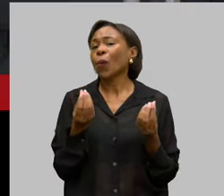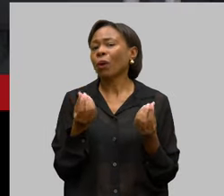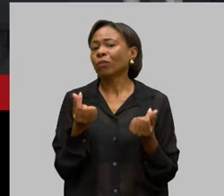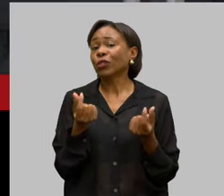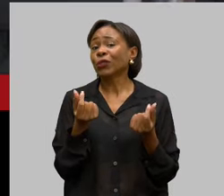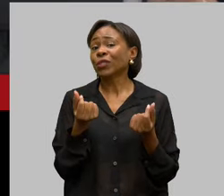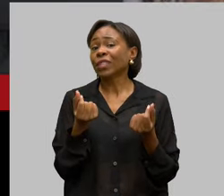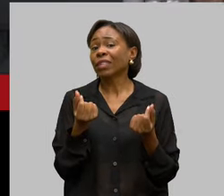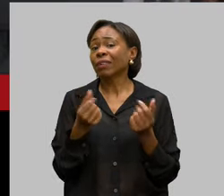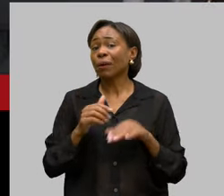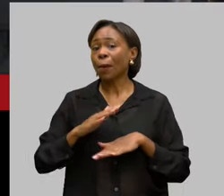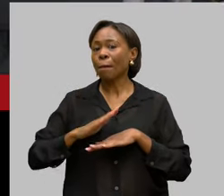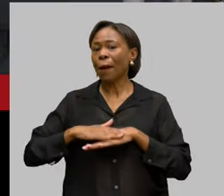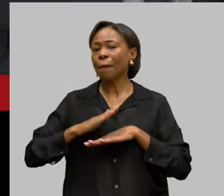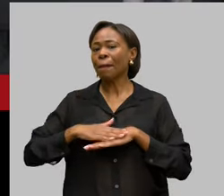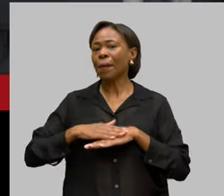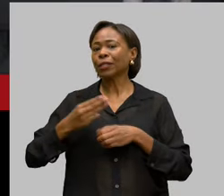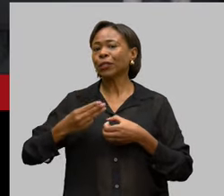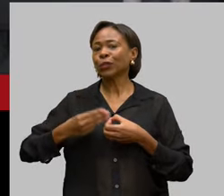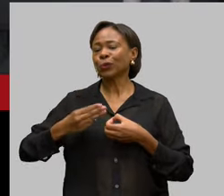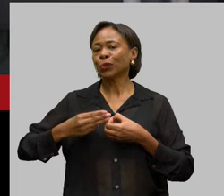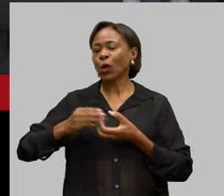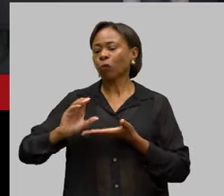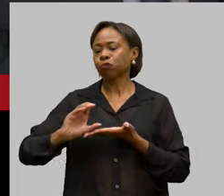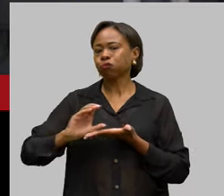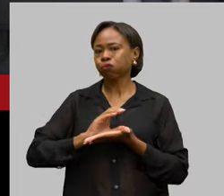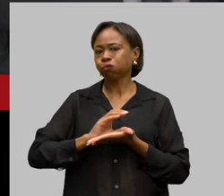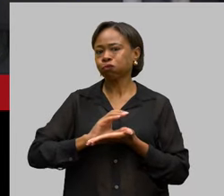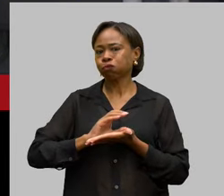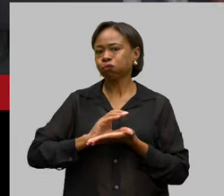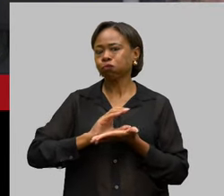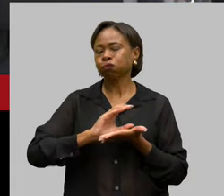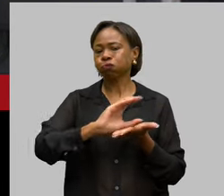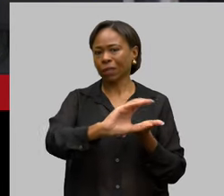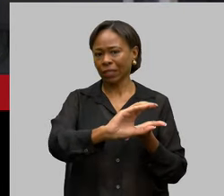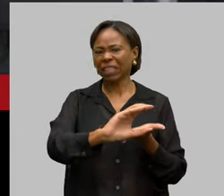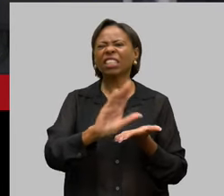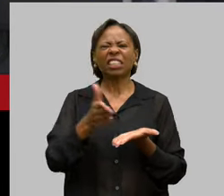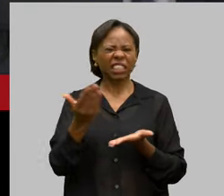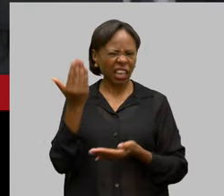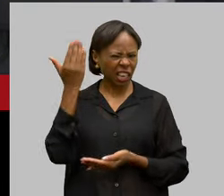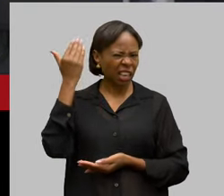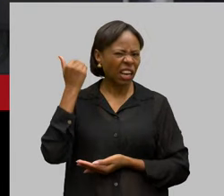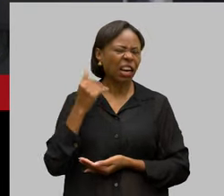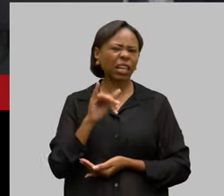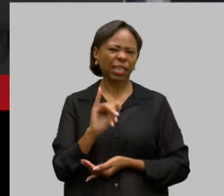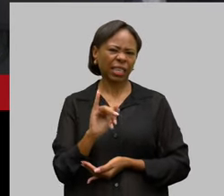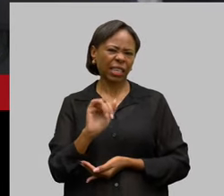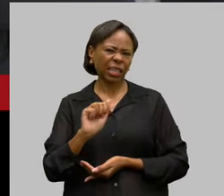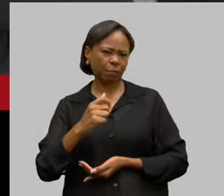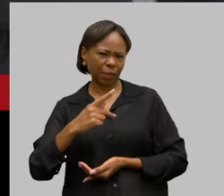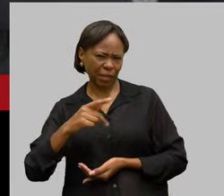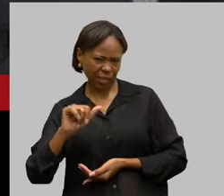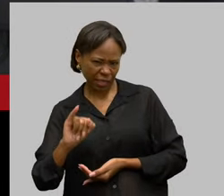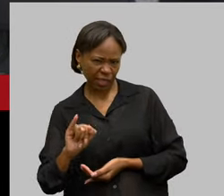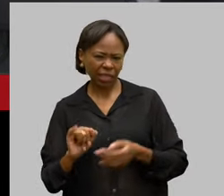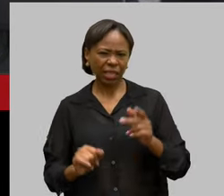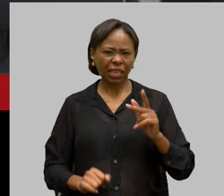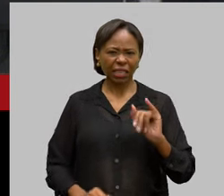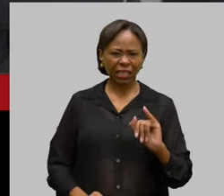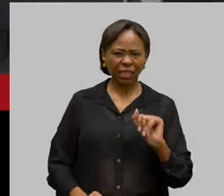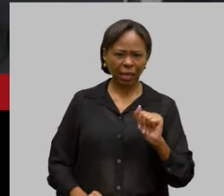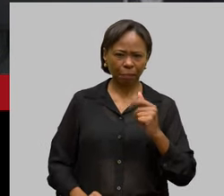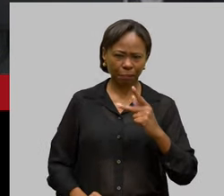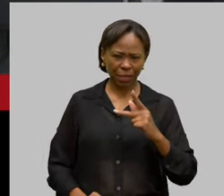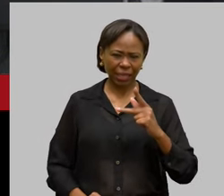reservas já aconteceu quando juntou o IAPI I aptec que foi falado aqui pro D já foi um grande golpe